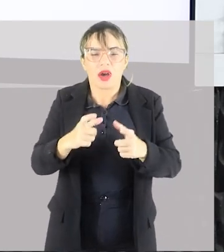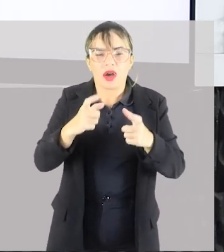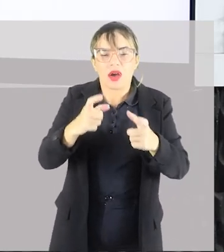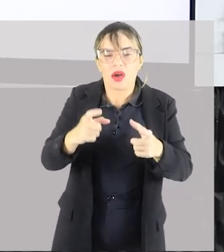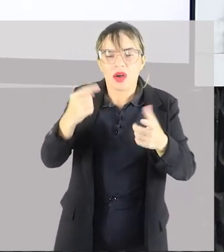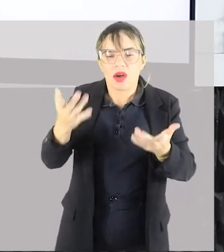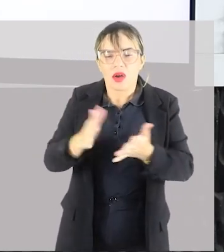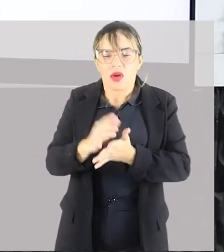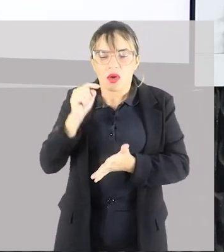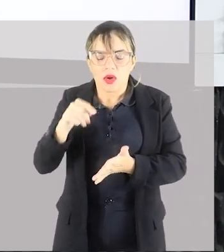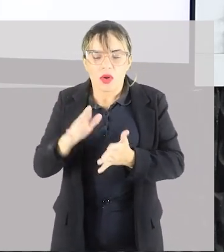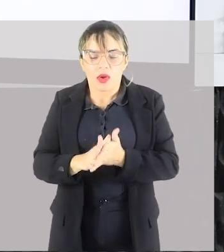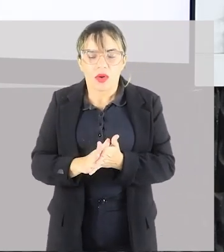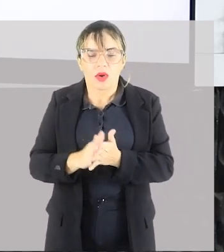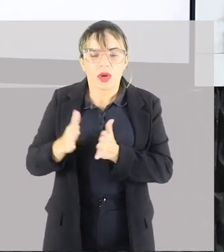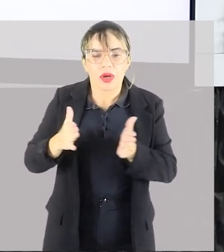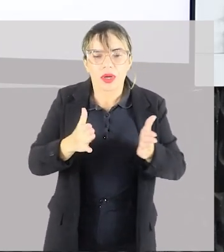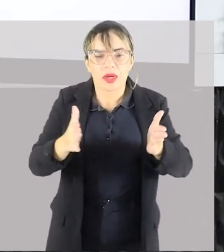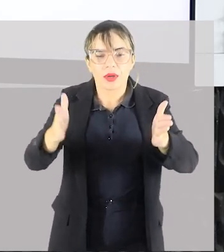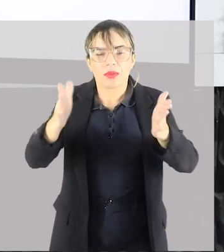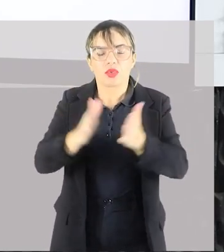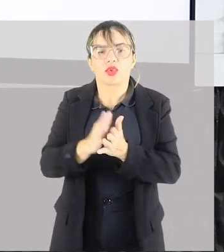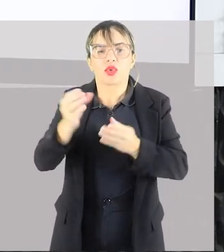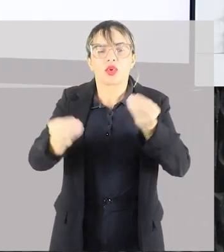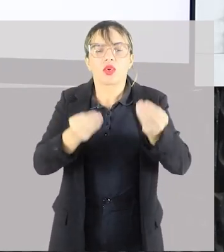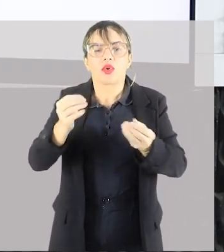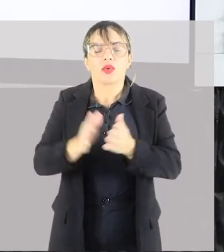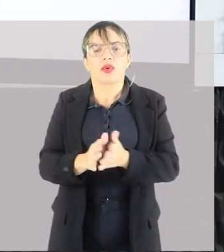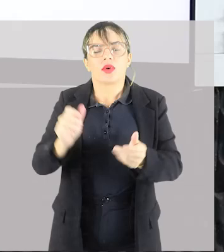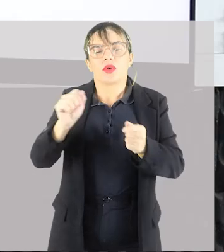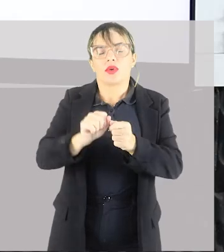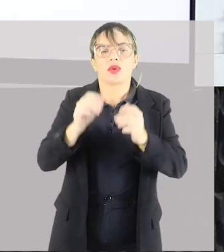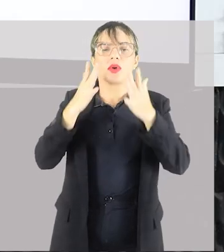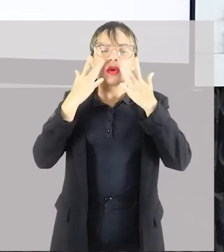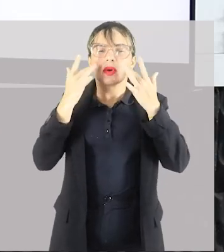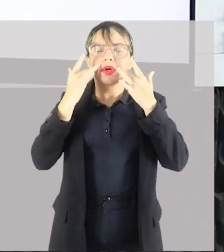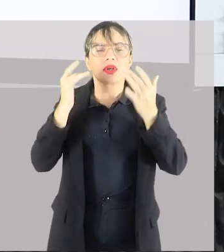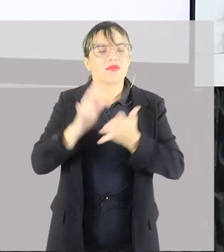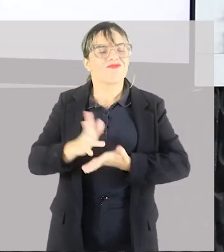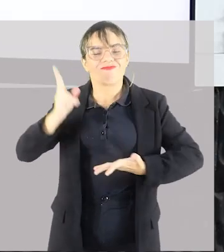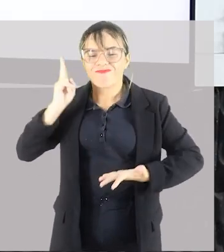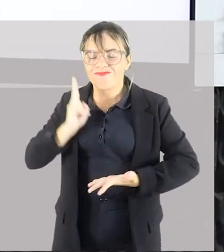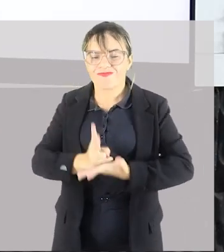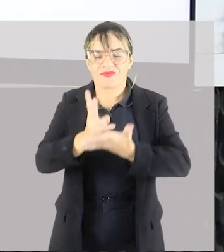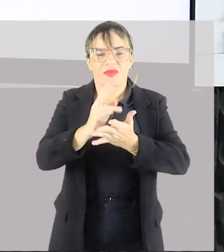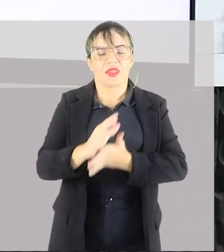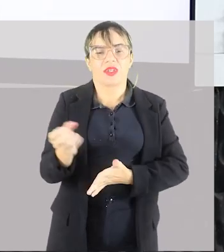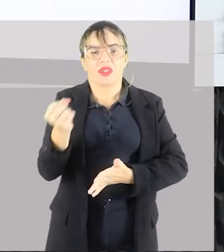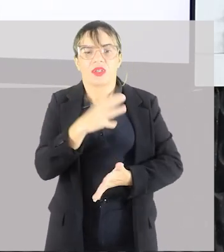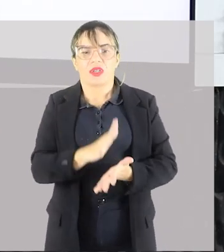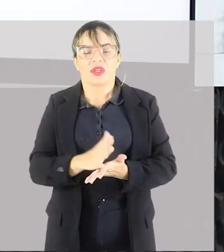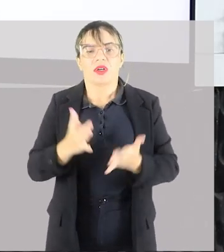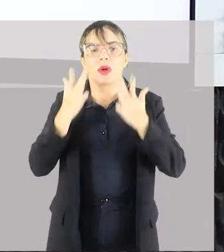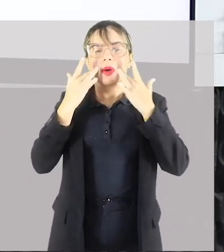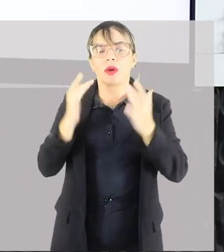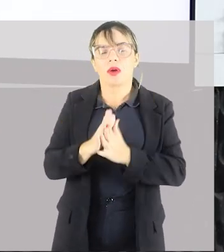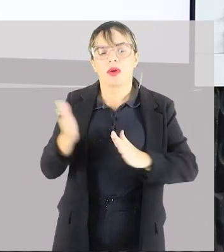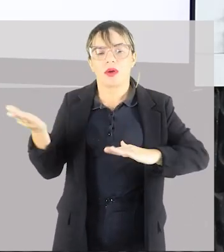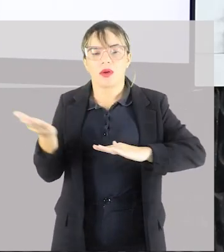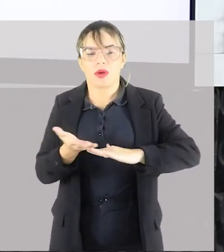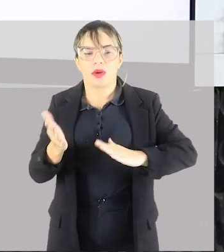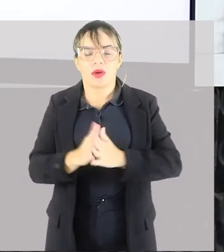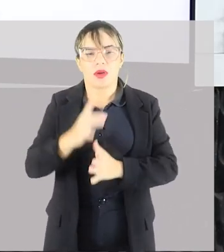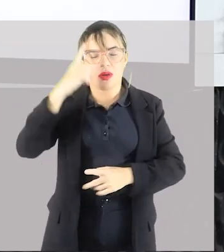próprio norte, seu próprio caminho. Então você tem uma infinidade de possibilidades na arte contemporânea. Criação de